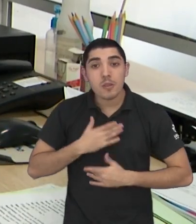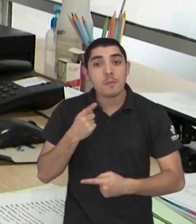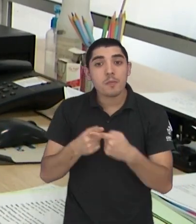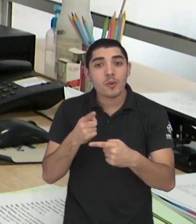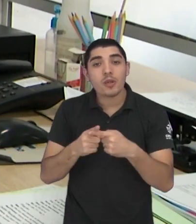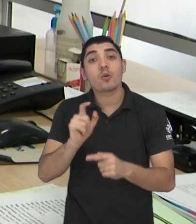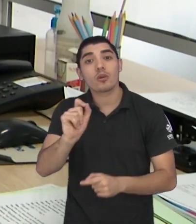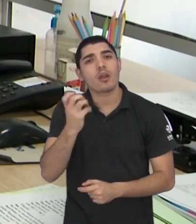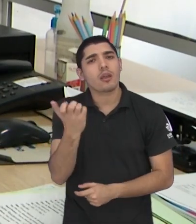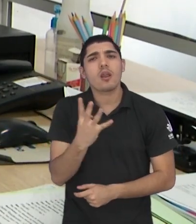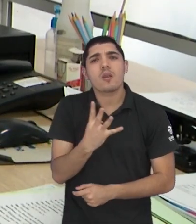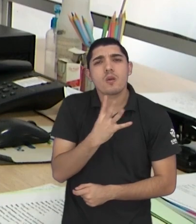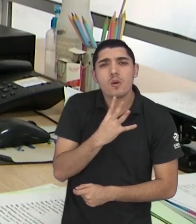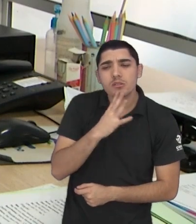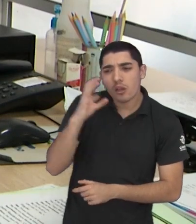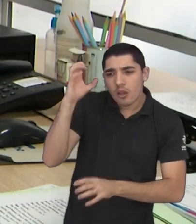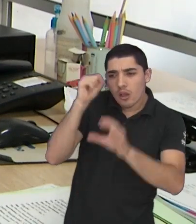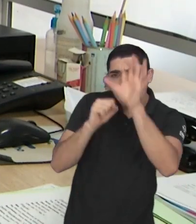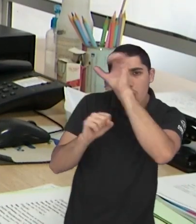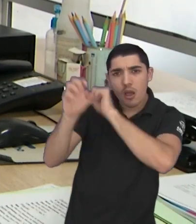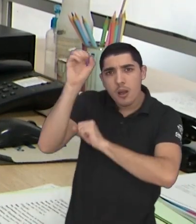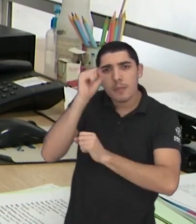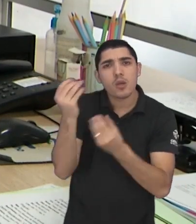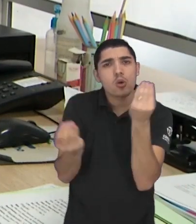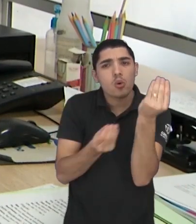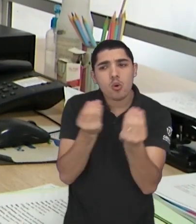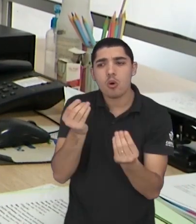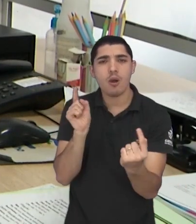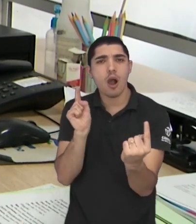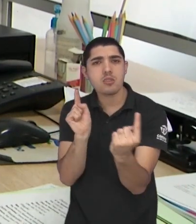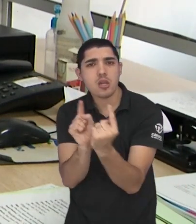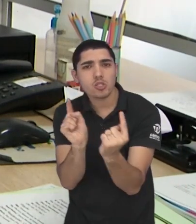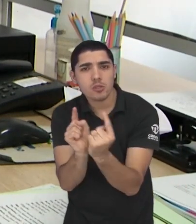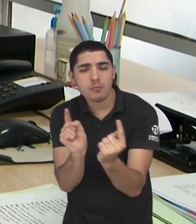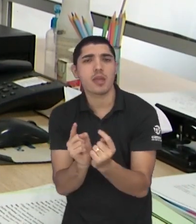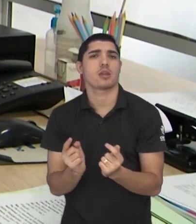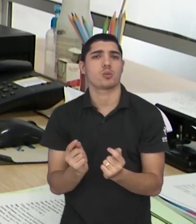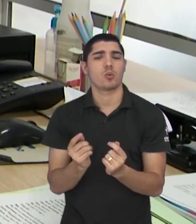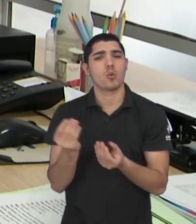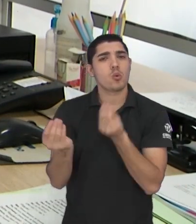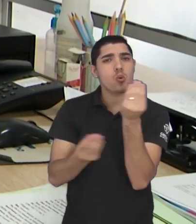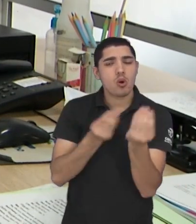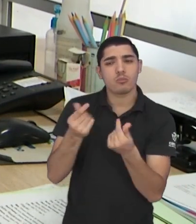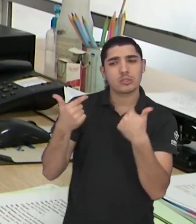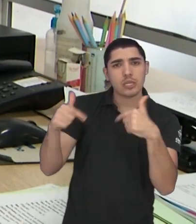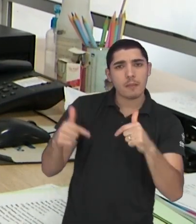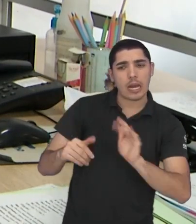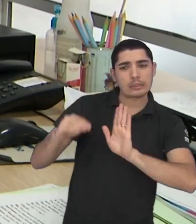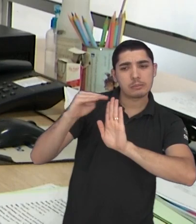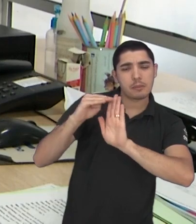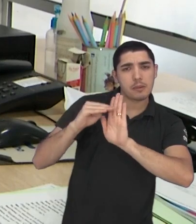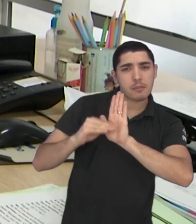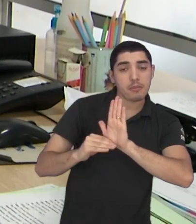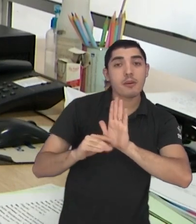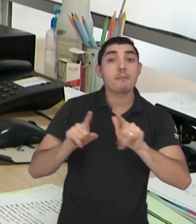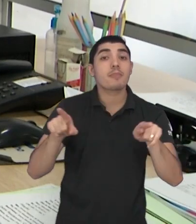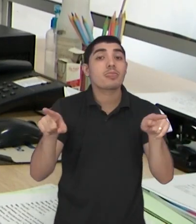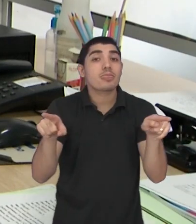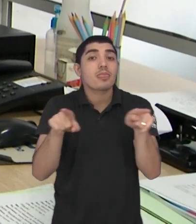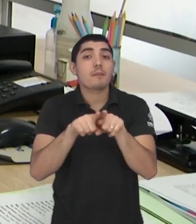doença é séria e por isso pede a colaboração de todos nos cuidados preventivos. Eu pensei assim, nunca vai acontecer comigo,